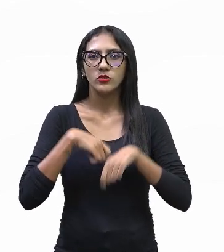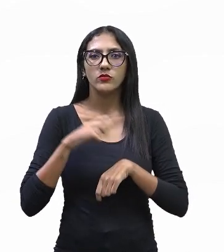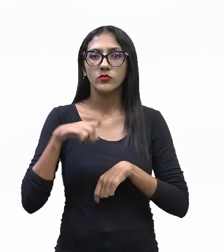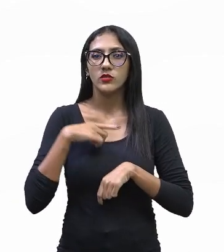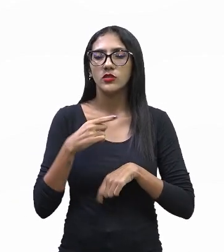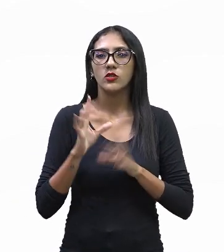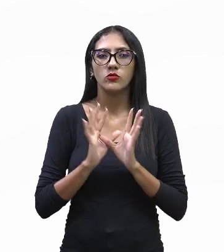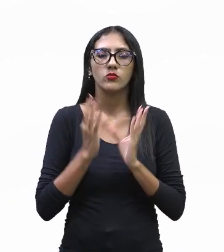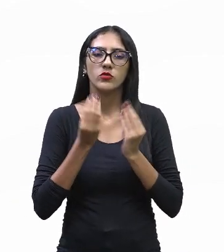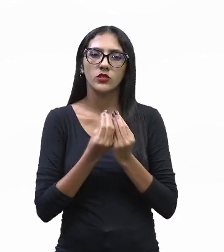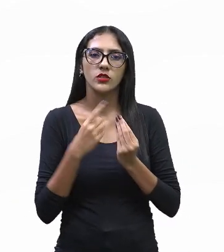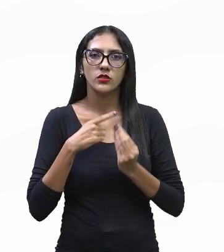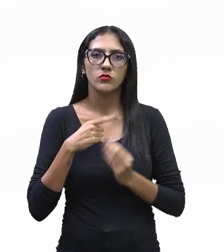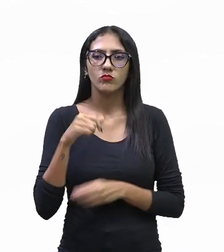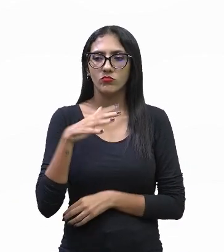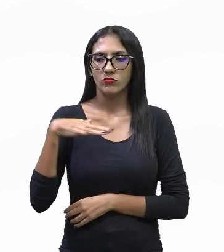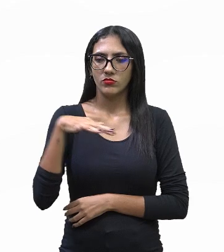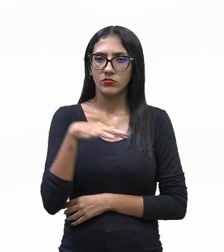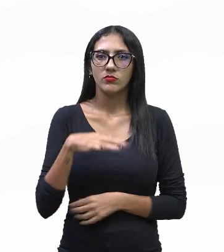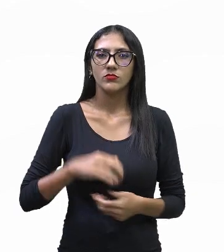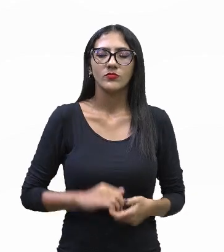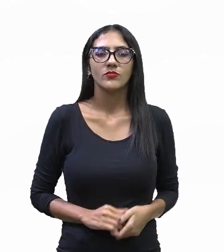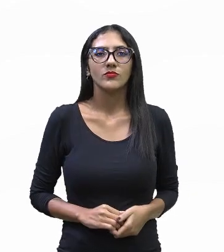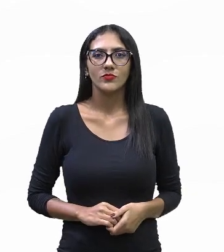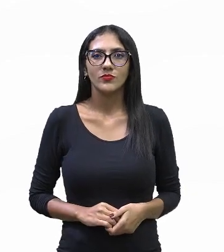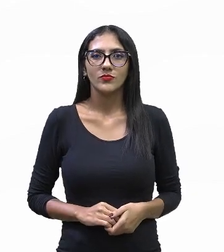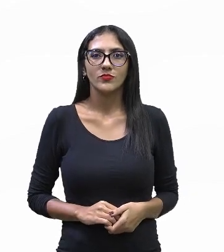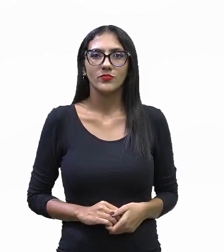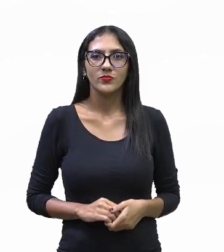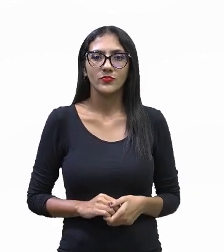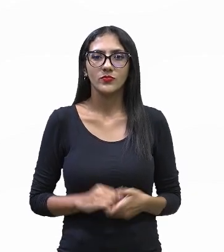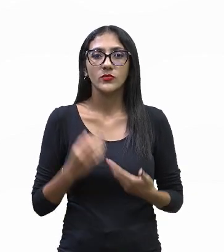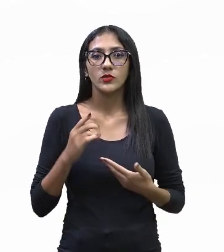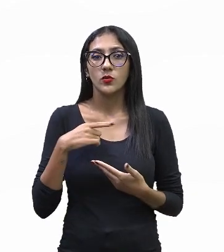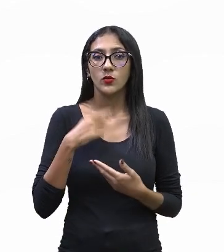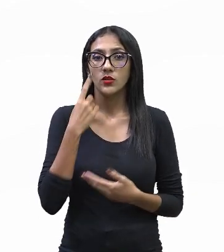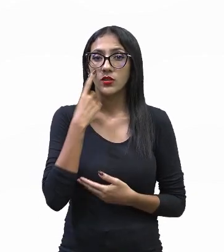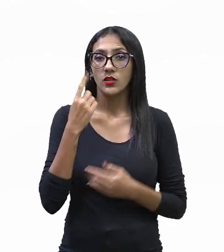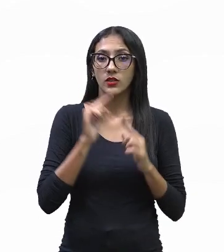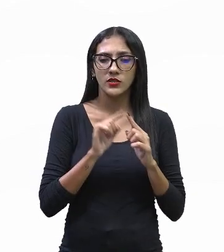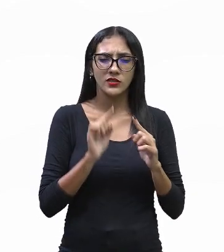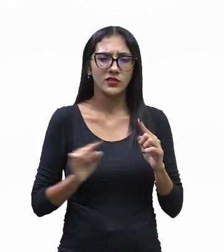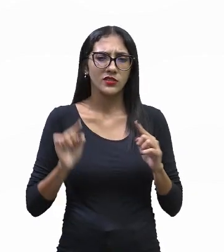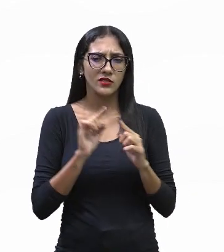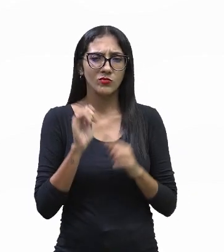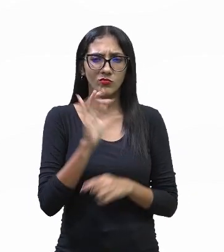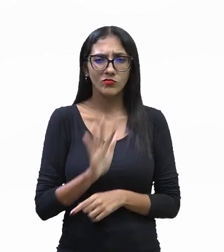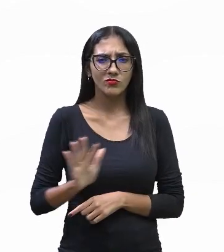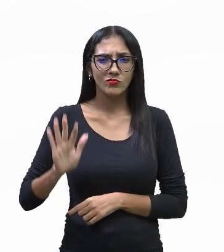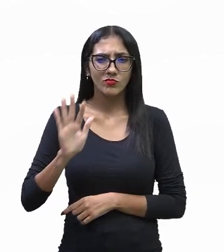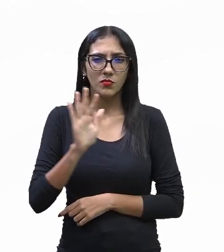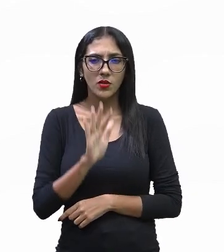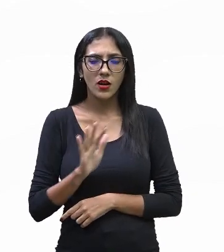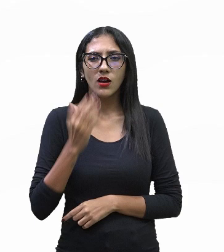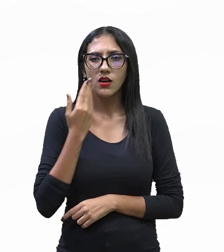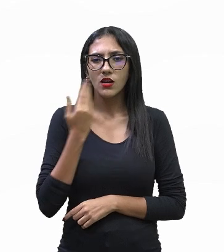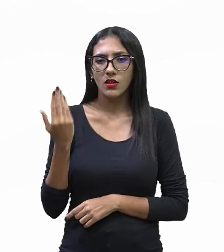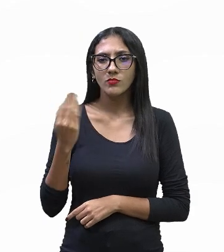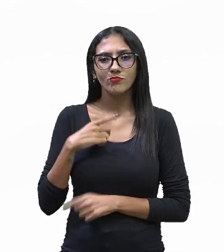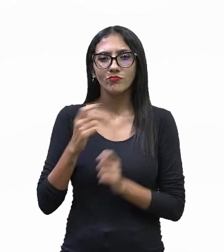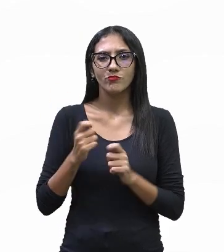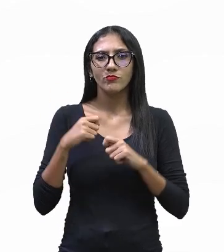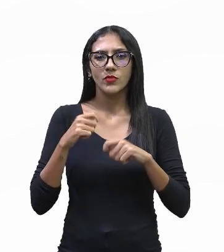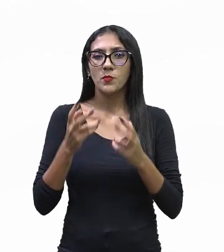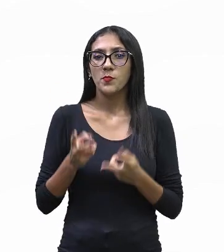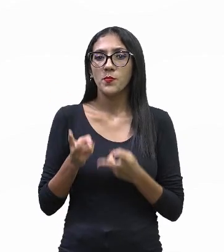circula pelo ambiente. E aí, no caso do ciclo do carbono, como você vê na imagem, né, a gente consegue observar